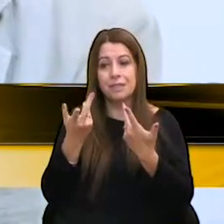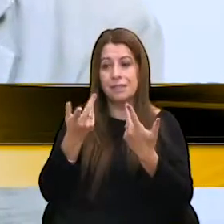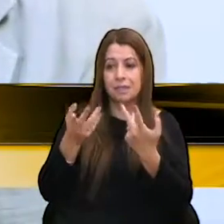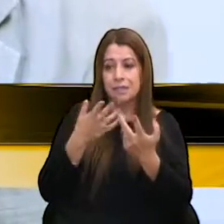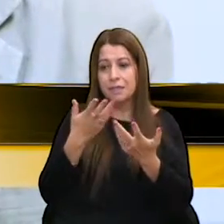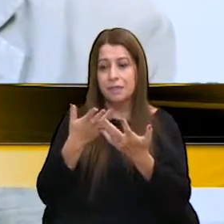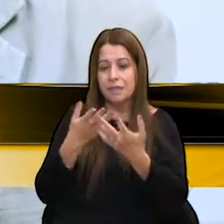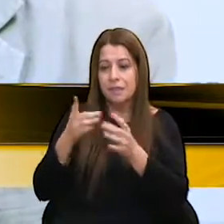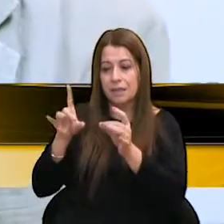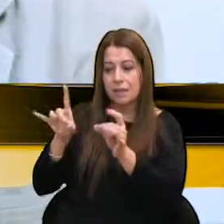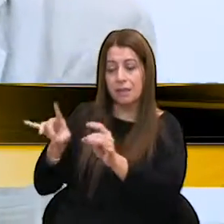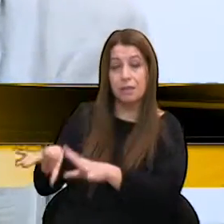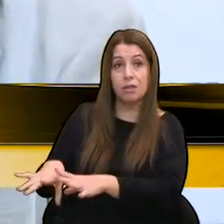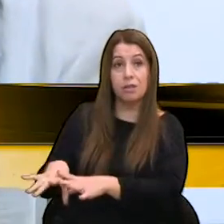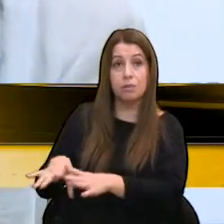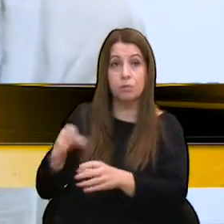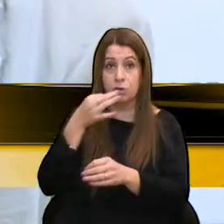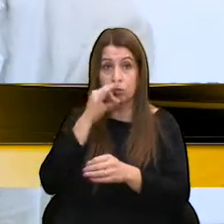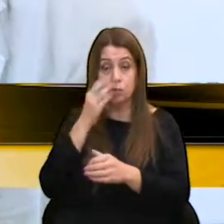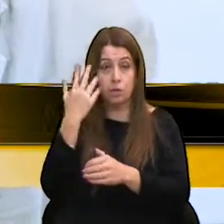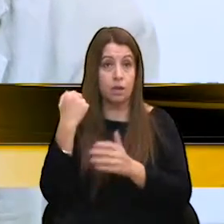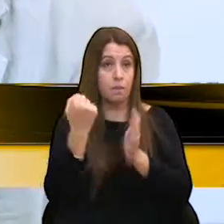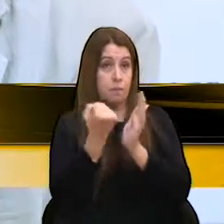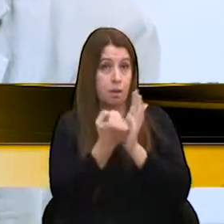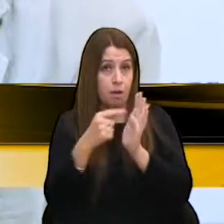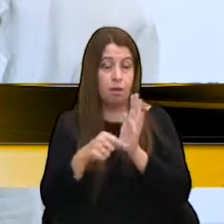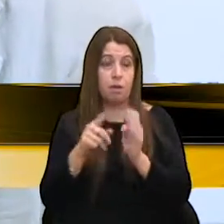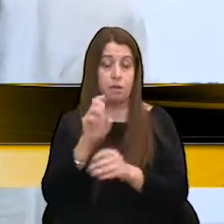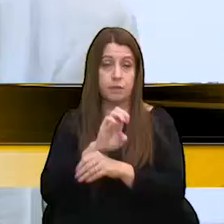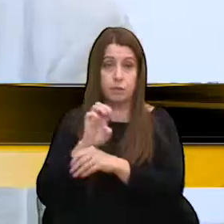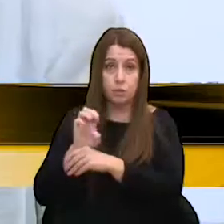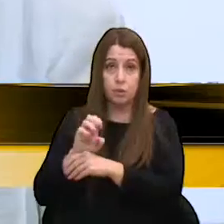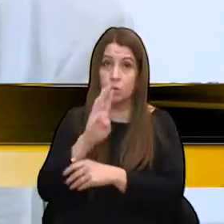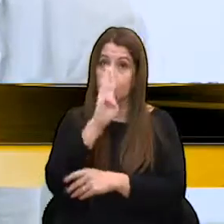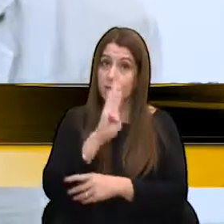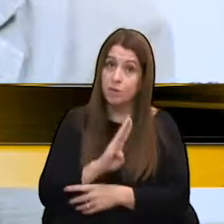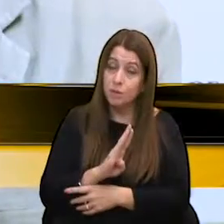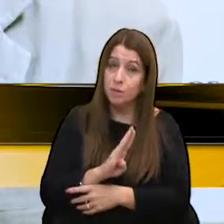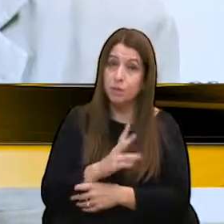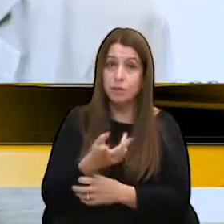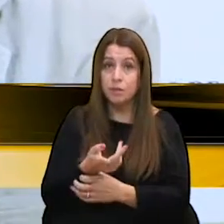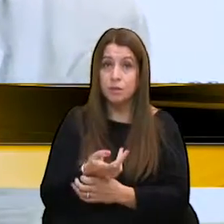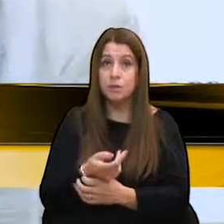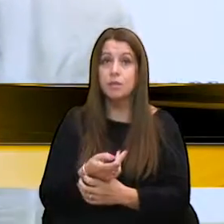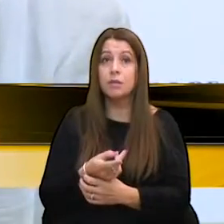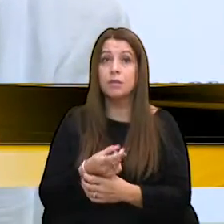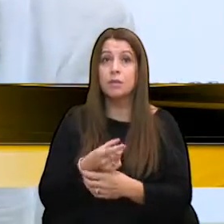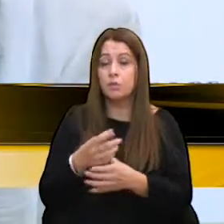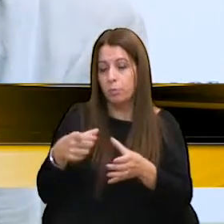né? Caxias era a referência estadual e no Brasil como a